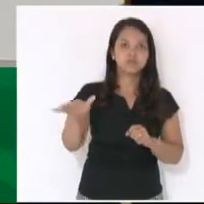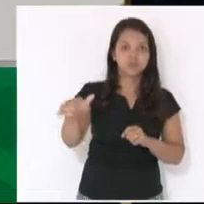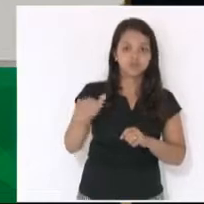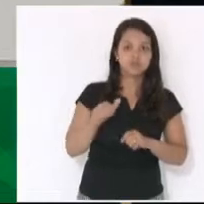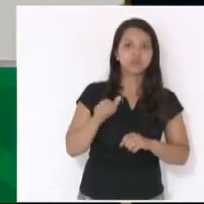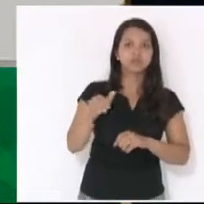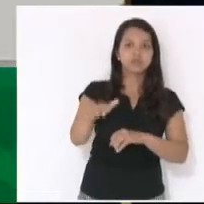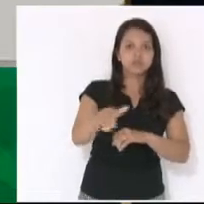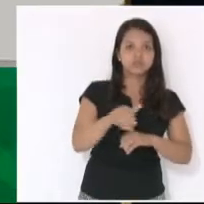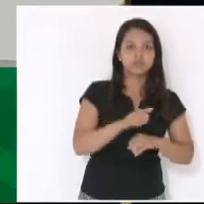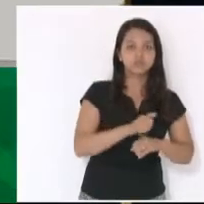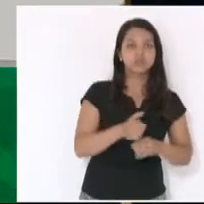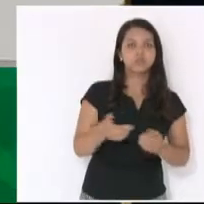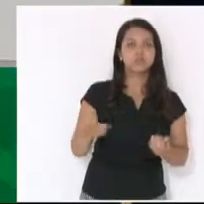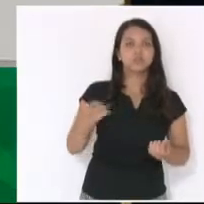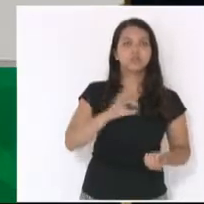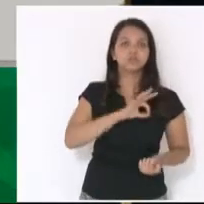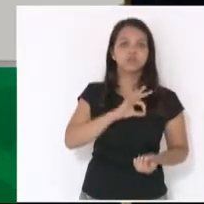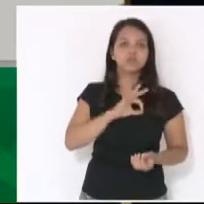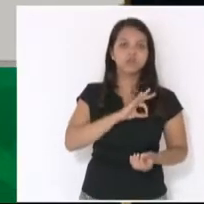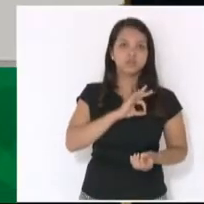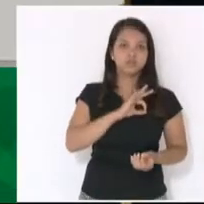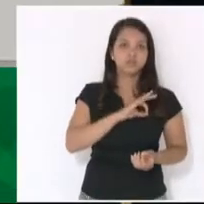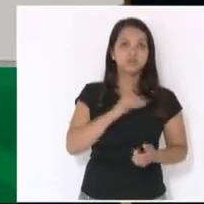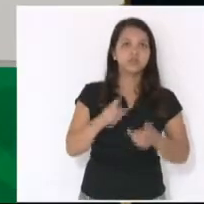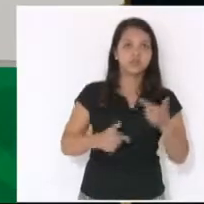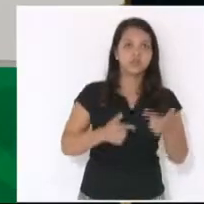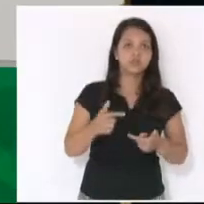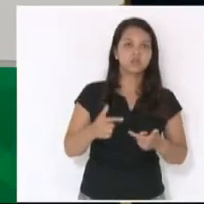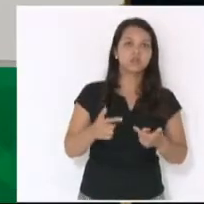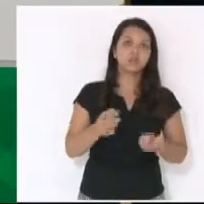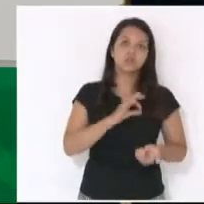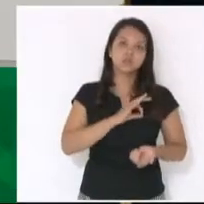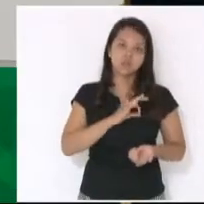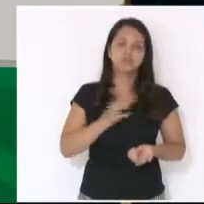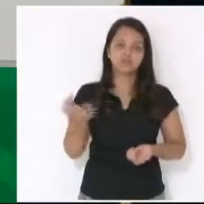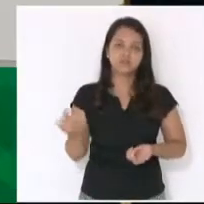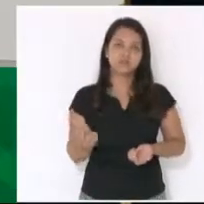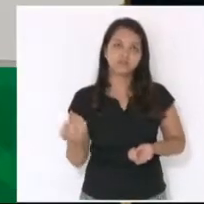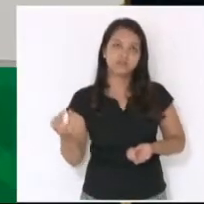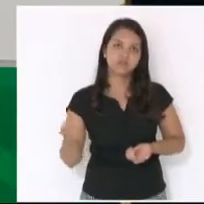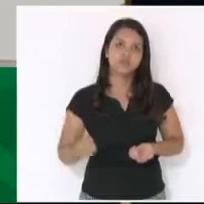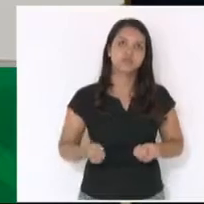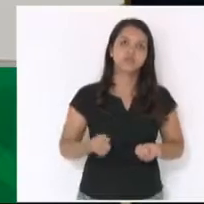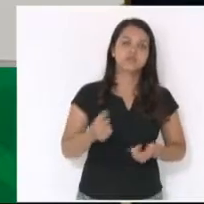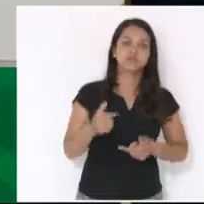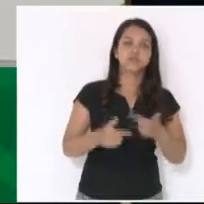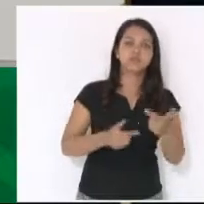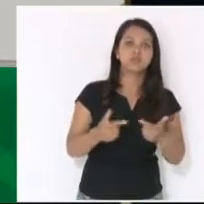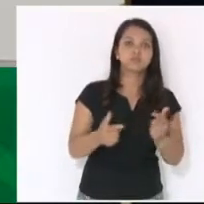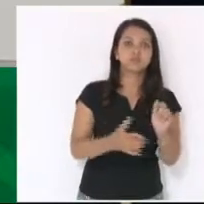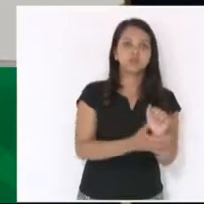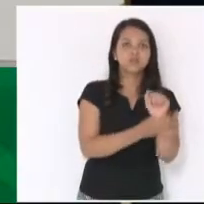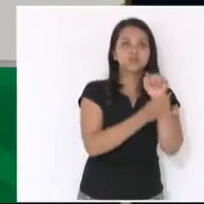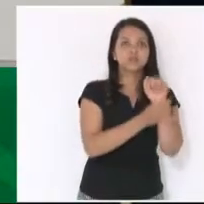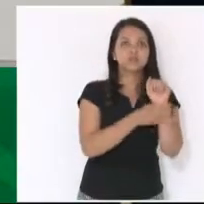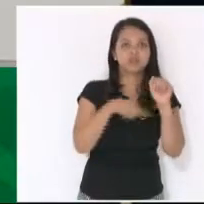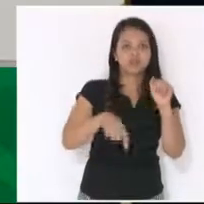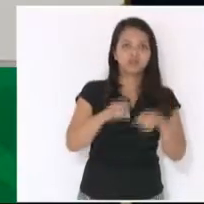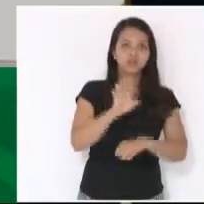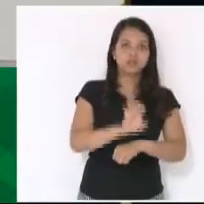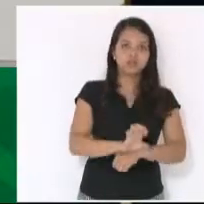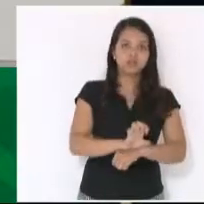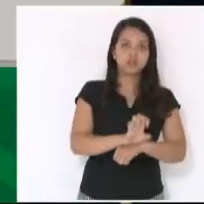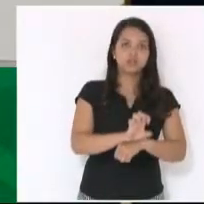policiais atividades aposentado para atividades de segurança no nosso